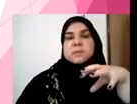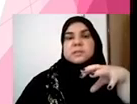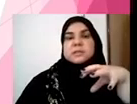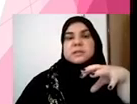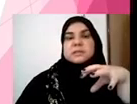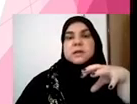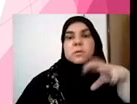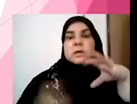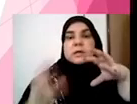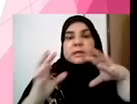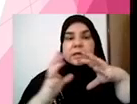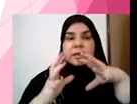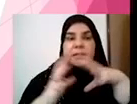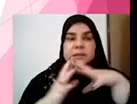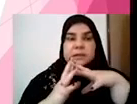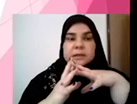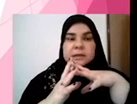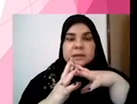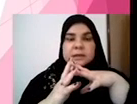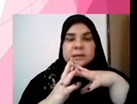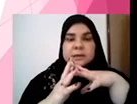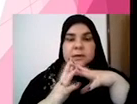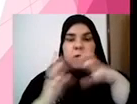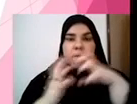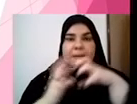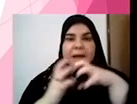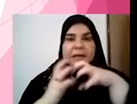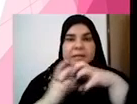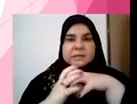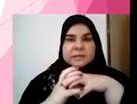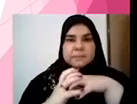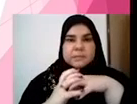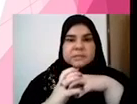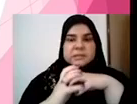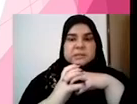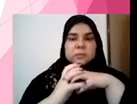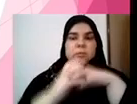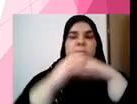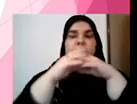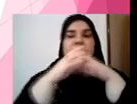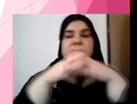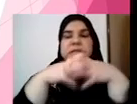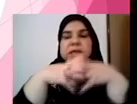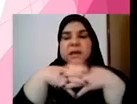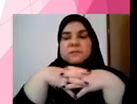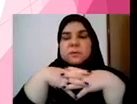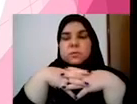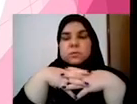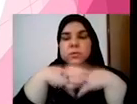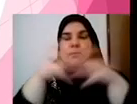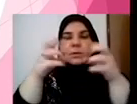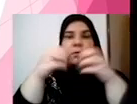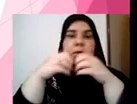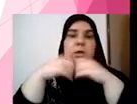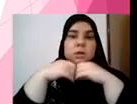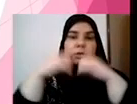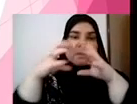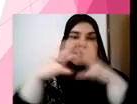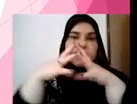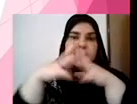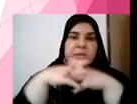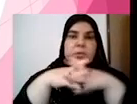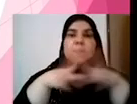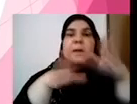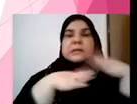de representação que compacta essa representação do número, que escreve o número de